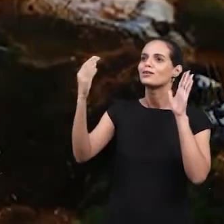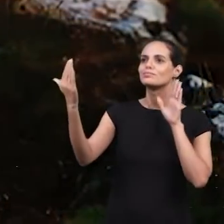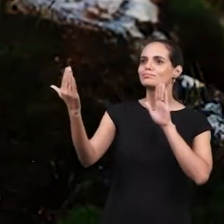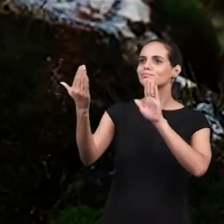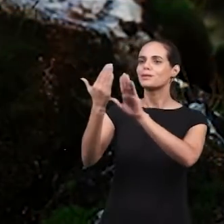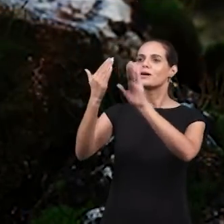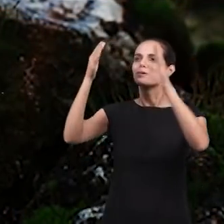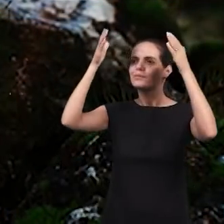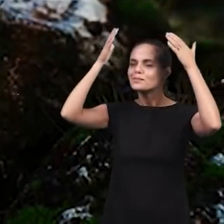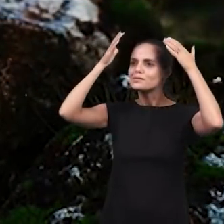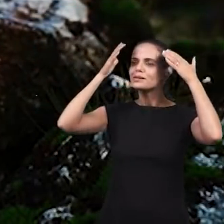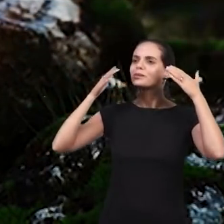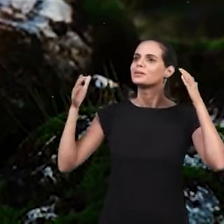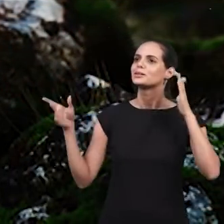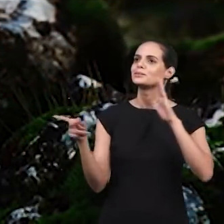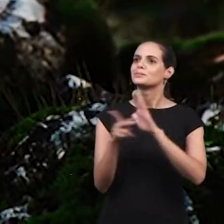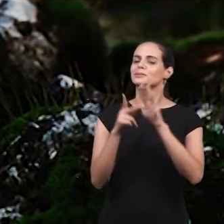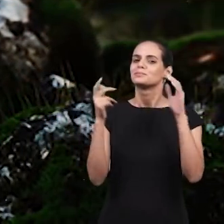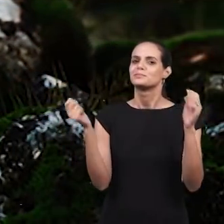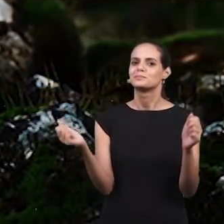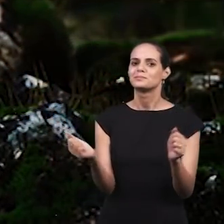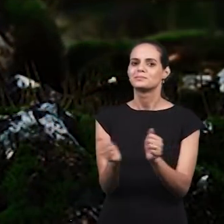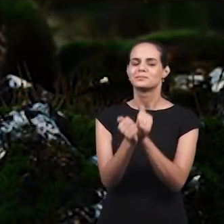Veremos o Rei da Glória.